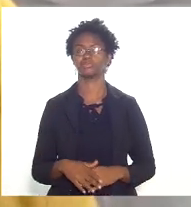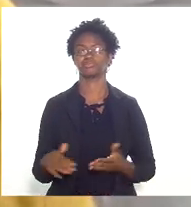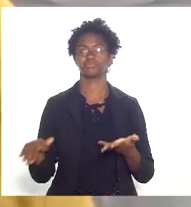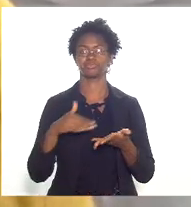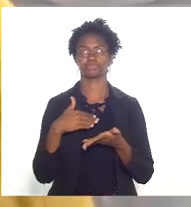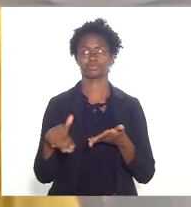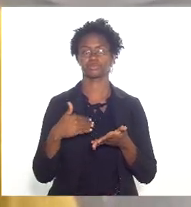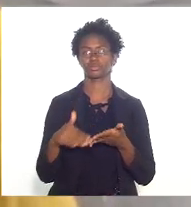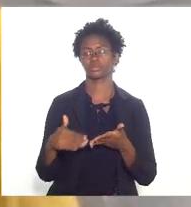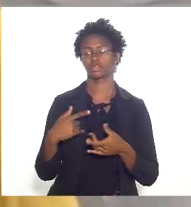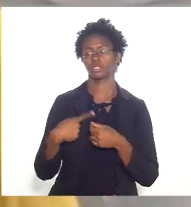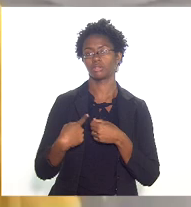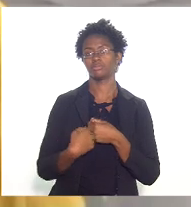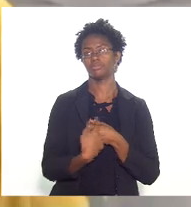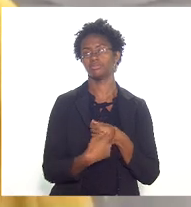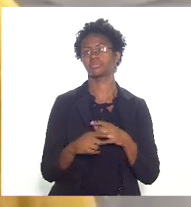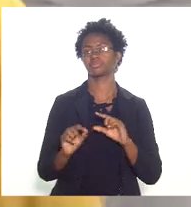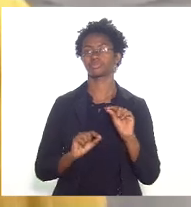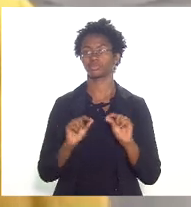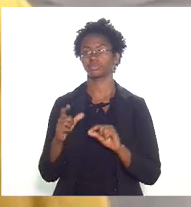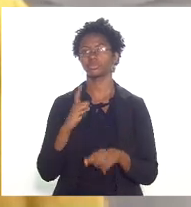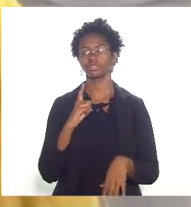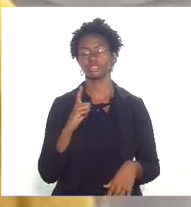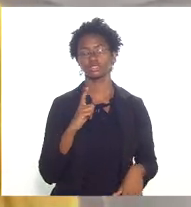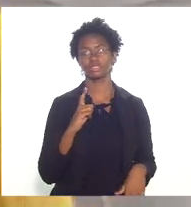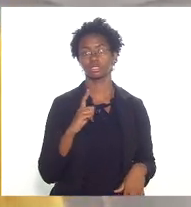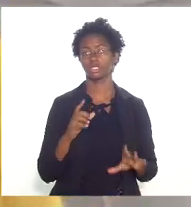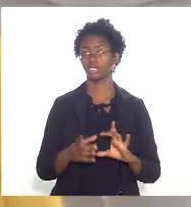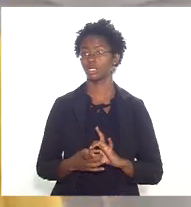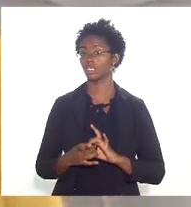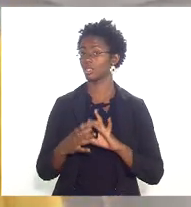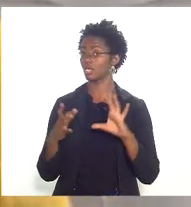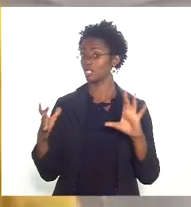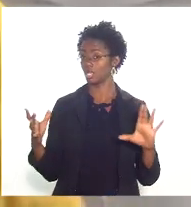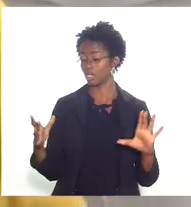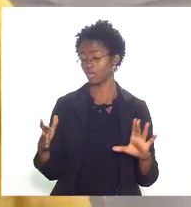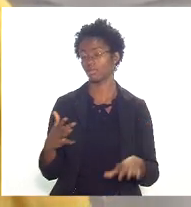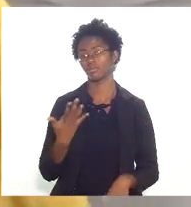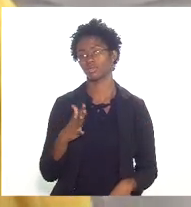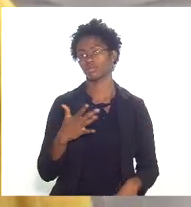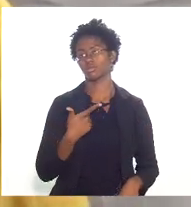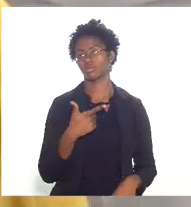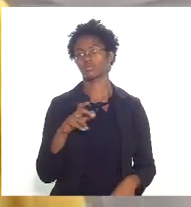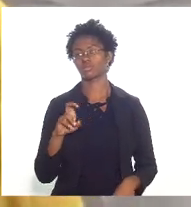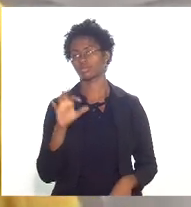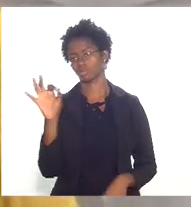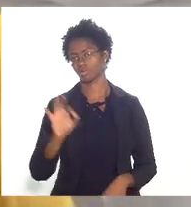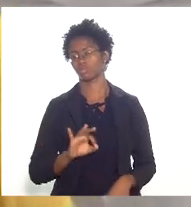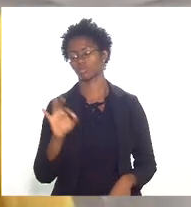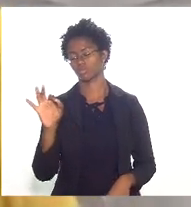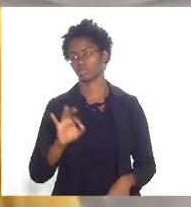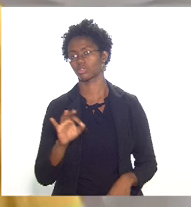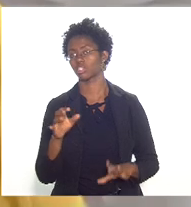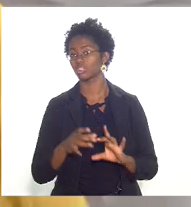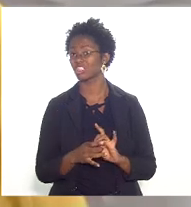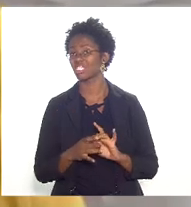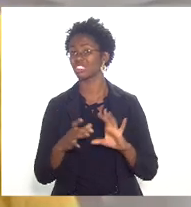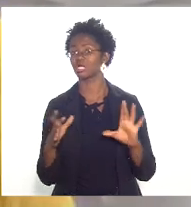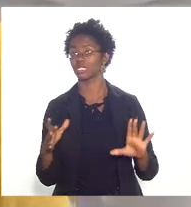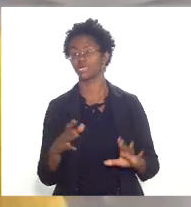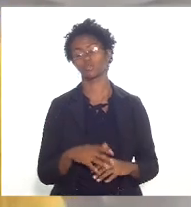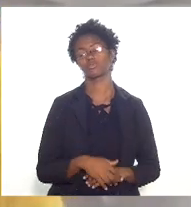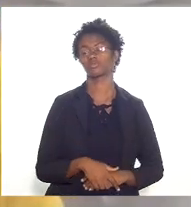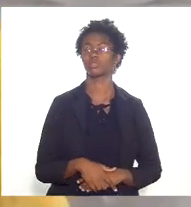municipais é que haja uma faixa livre de no mínimo 25 porcento de leite de enfermarias e